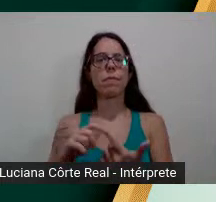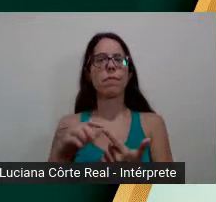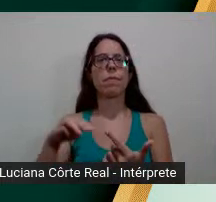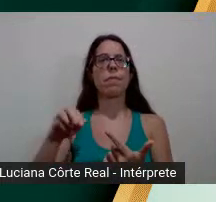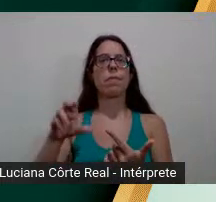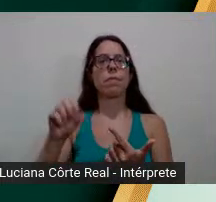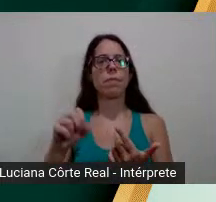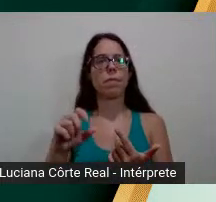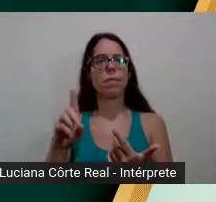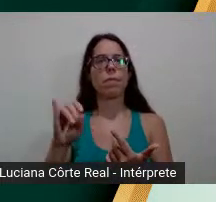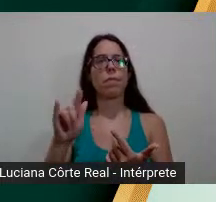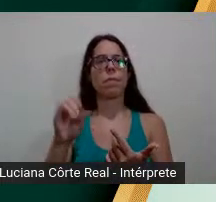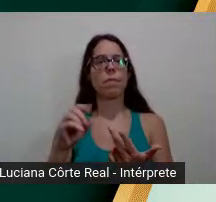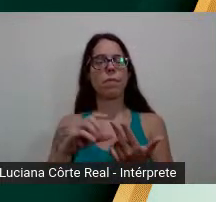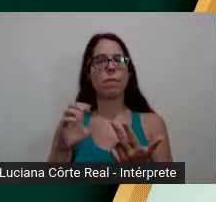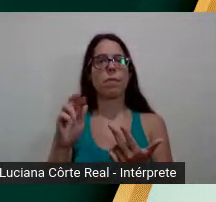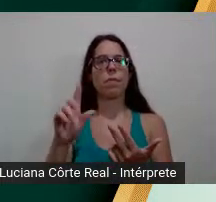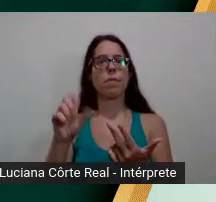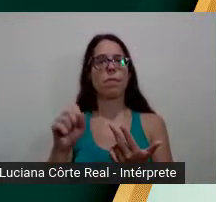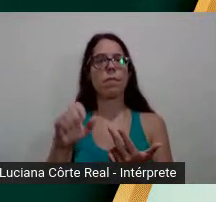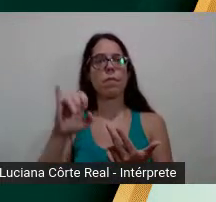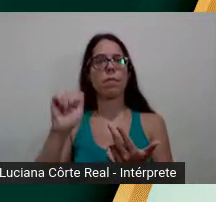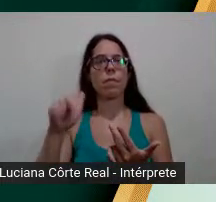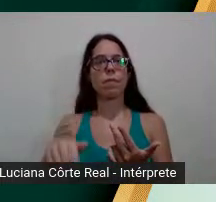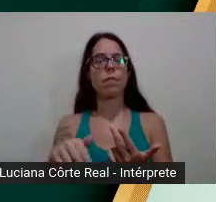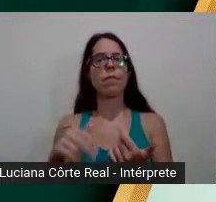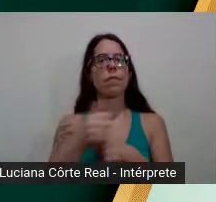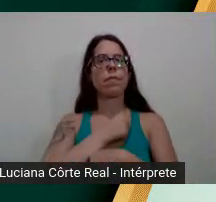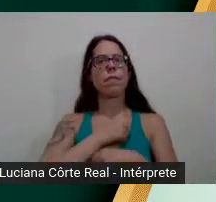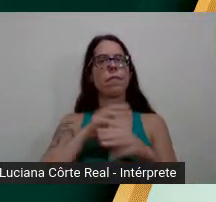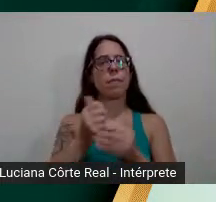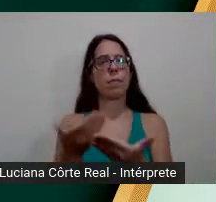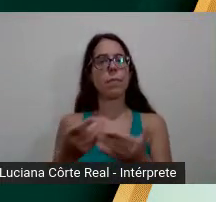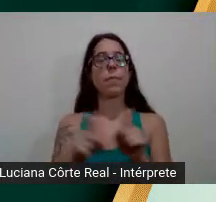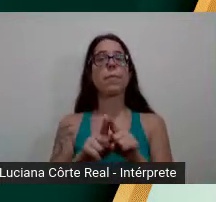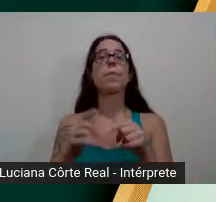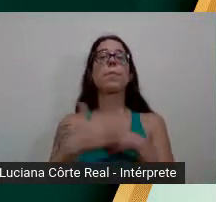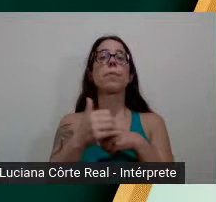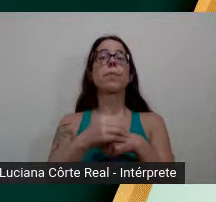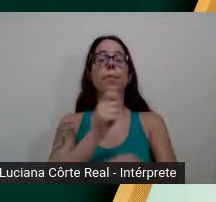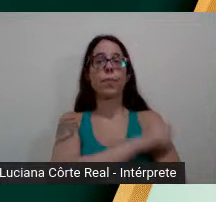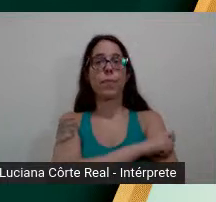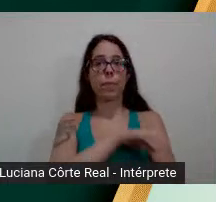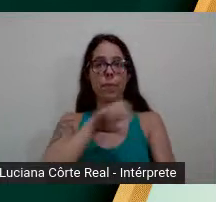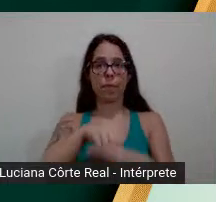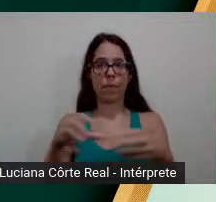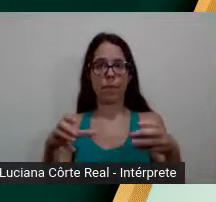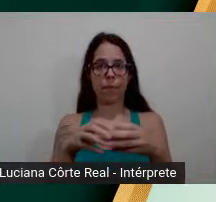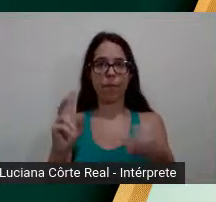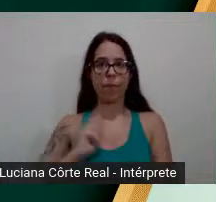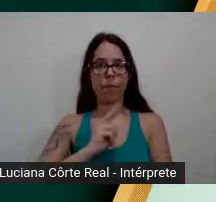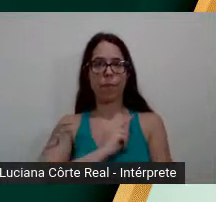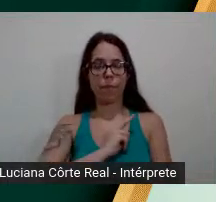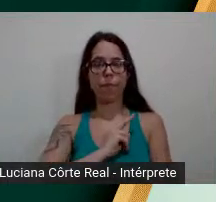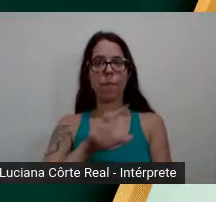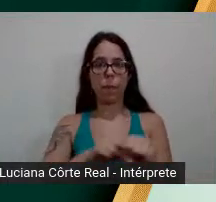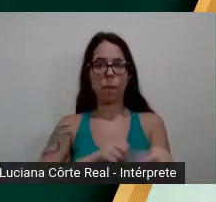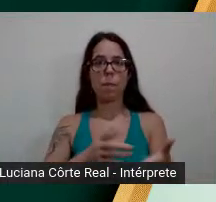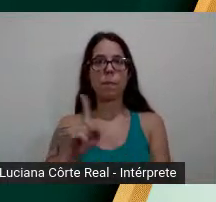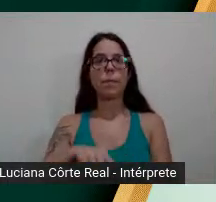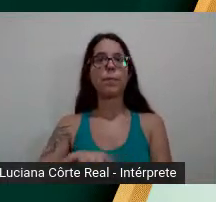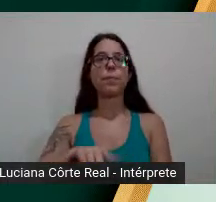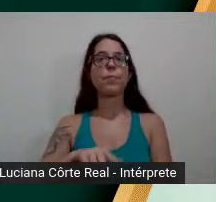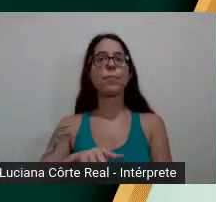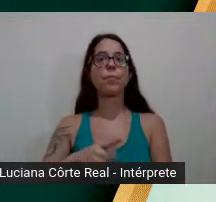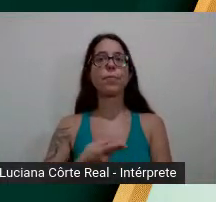Giancarlo. Saudade de vocês. Queridos alunos da veterinária, a 15ª turma eu não